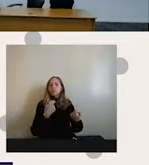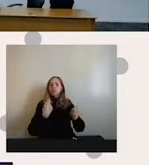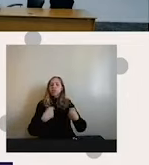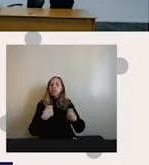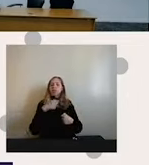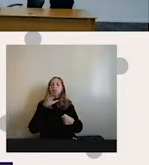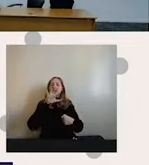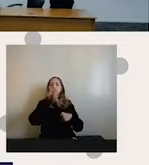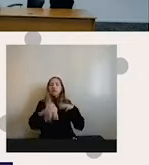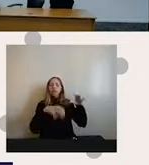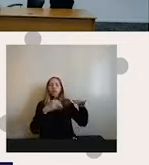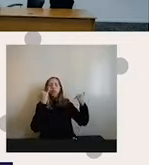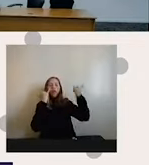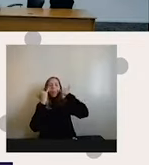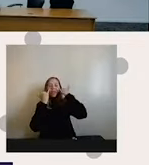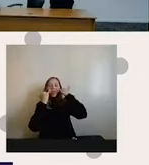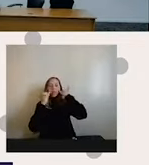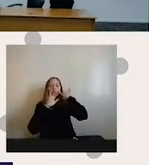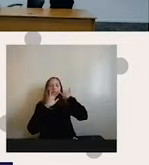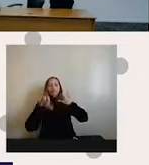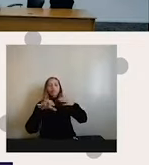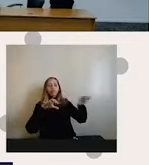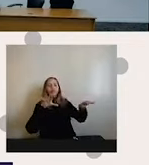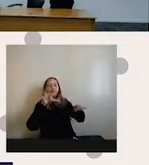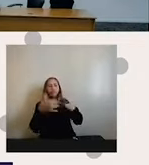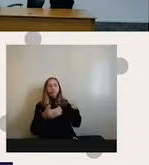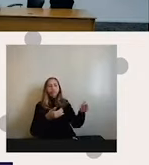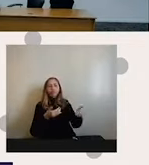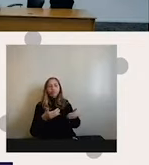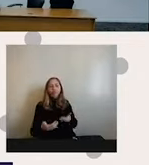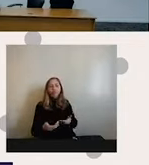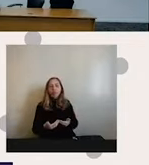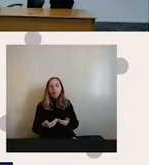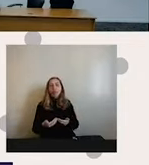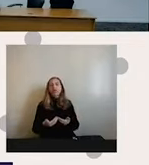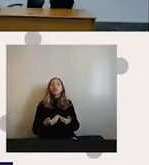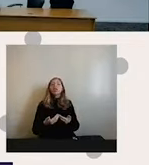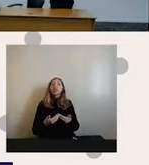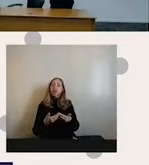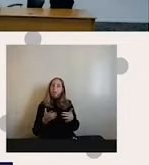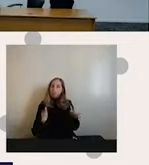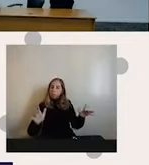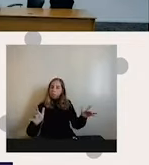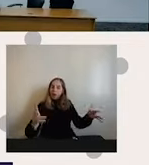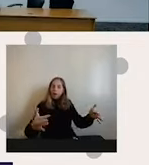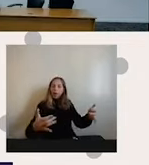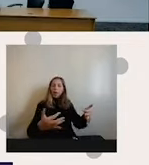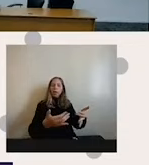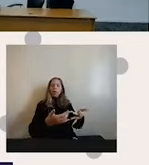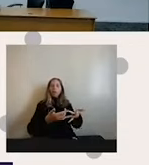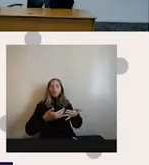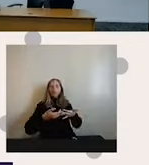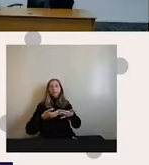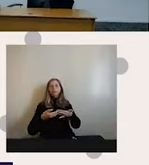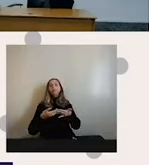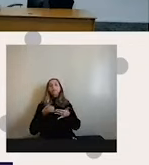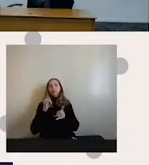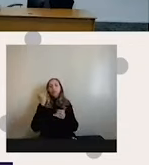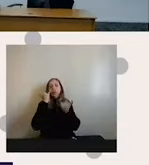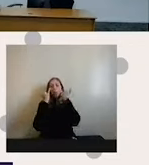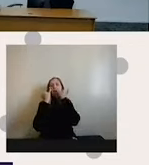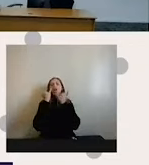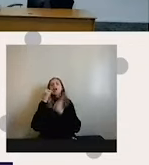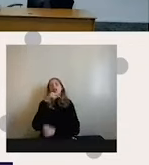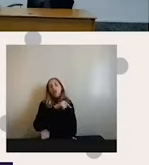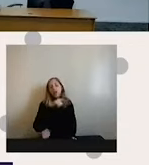o RH se posicione, ele precisa de toda uma gama de informações para dizer: aqui temos um assédio moral.